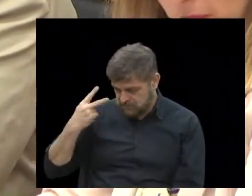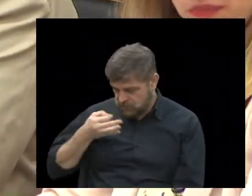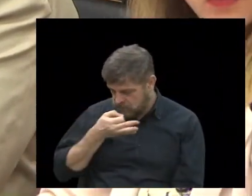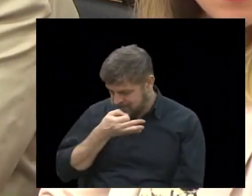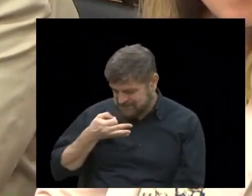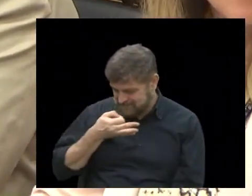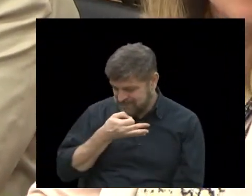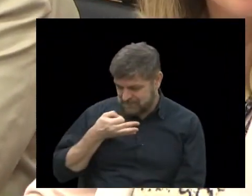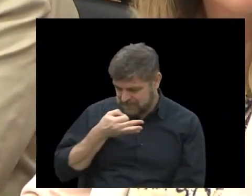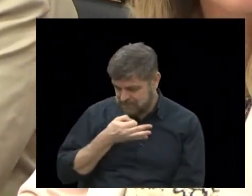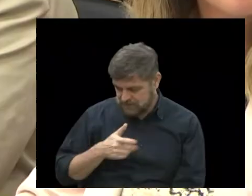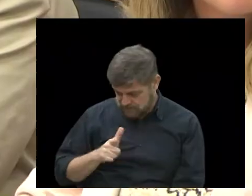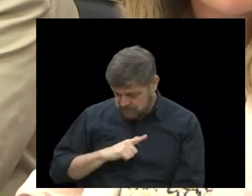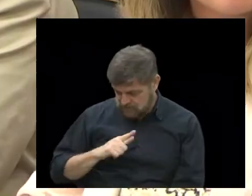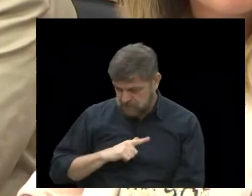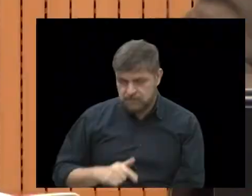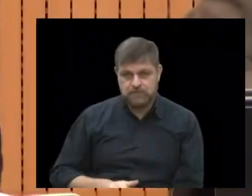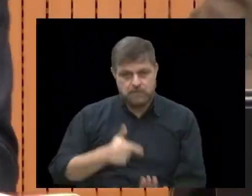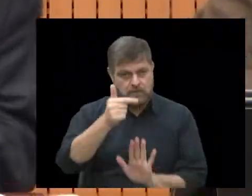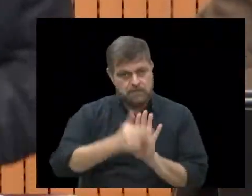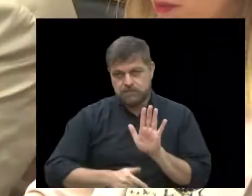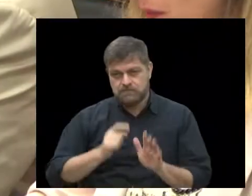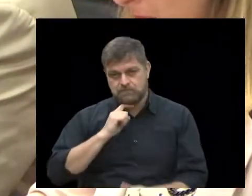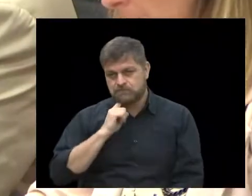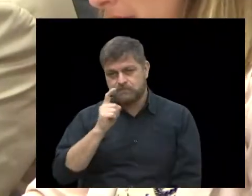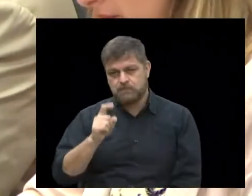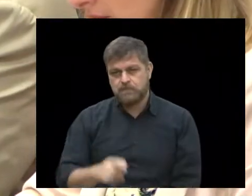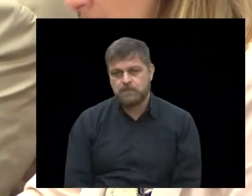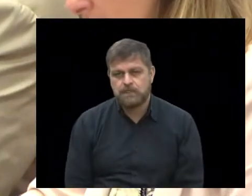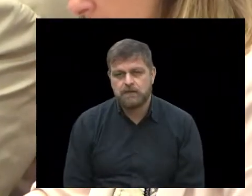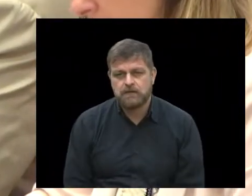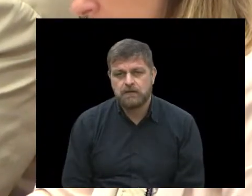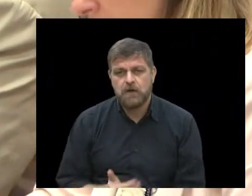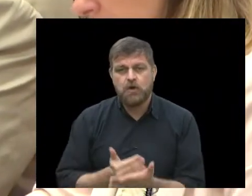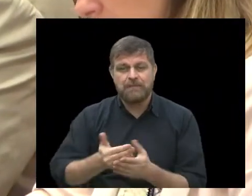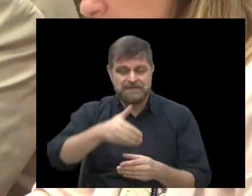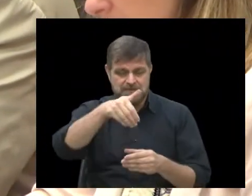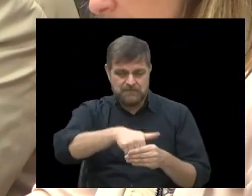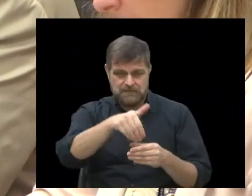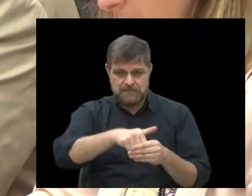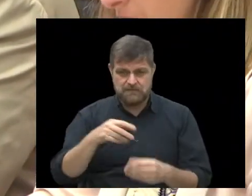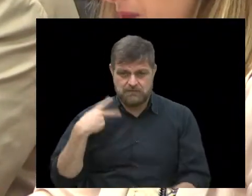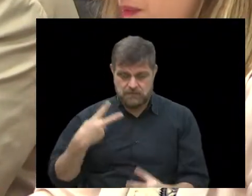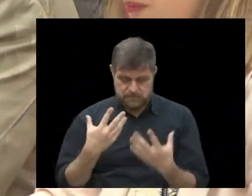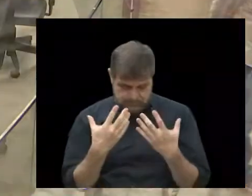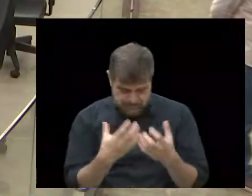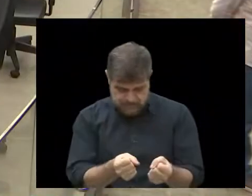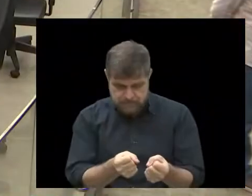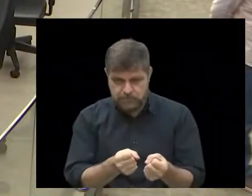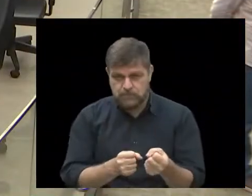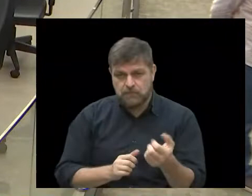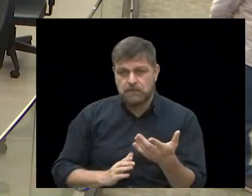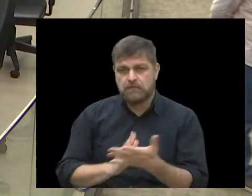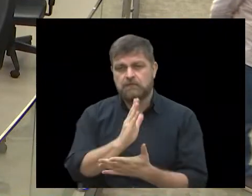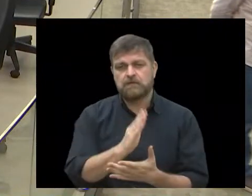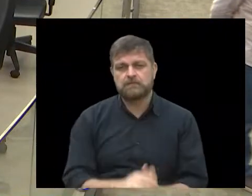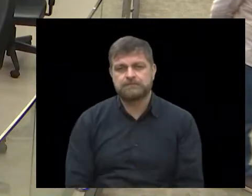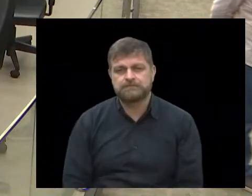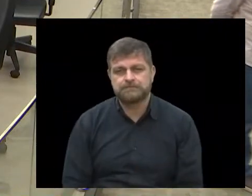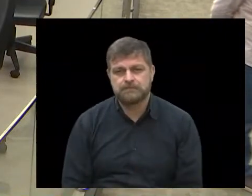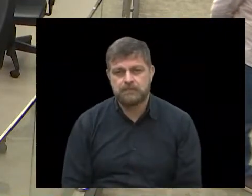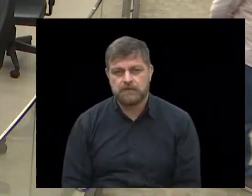se há algum vereador inscrito. Não há. Não havendo, ela entra em votação. Vereadores favoráveis permaneçam como estão.